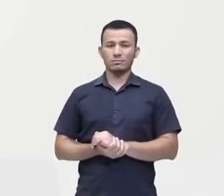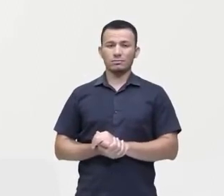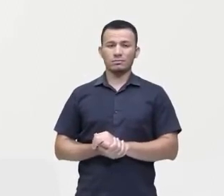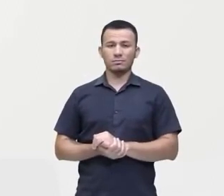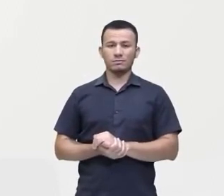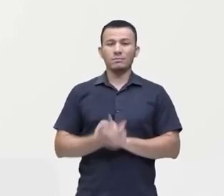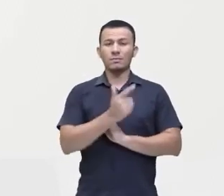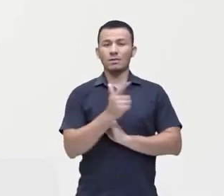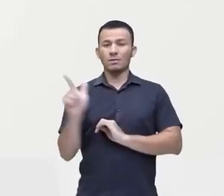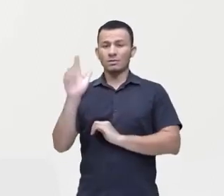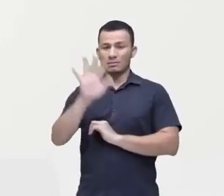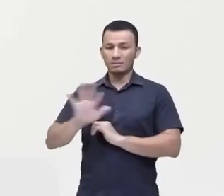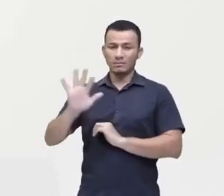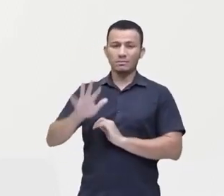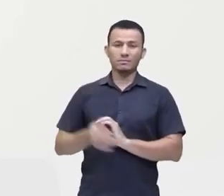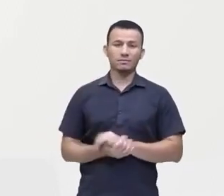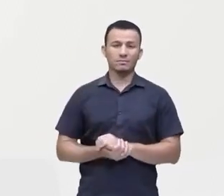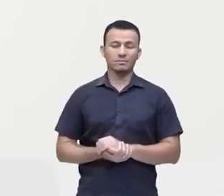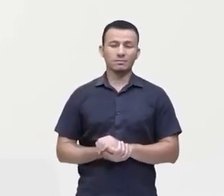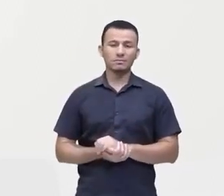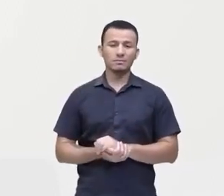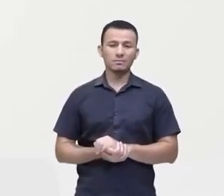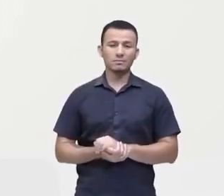Vamos ver outra imagem.